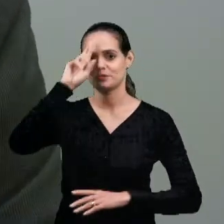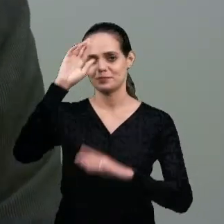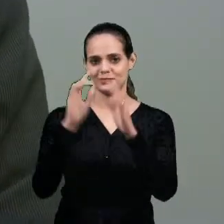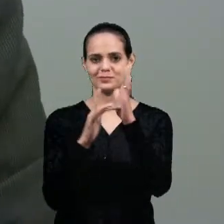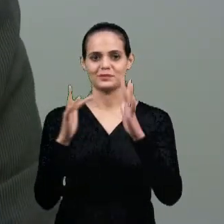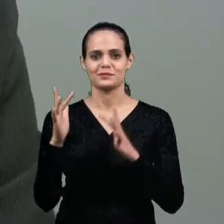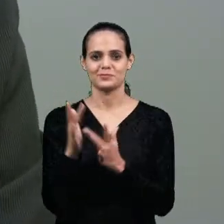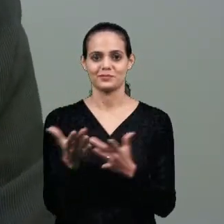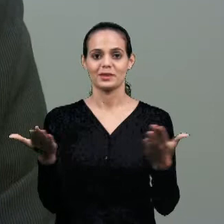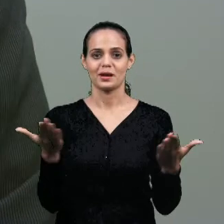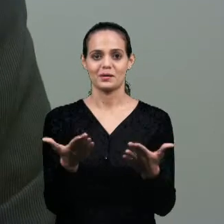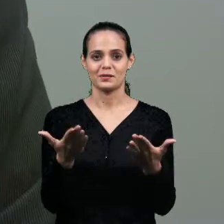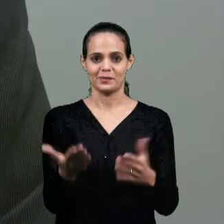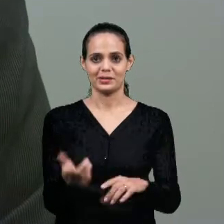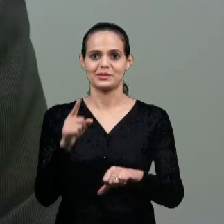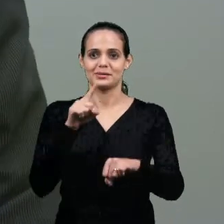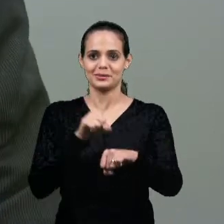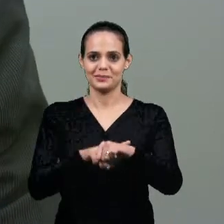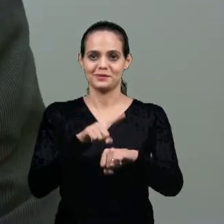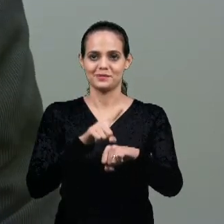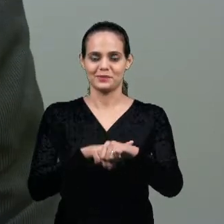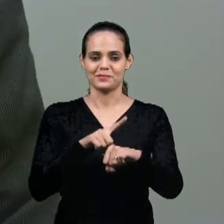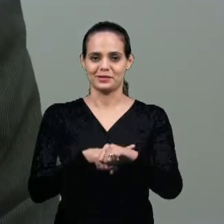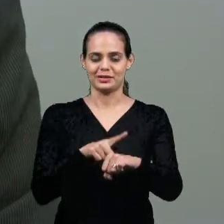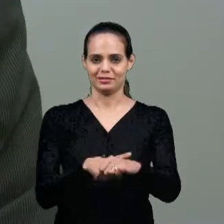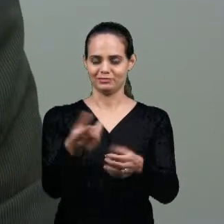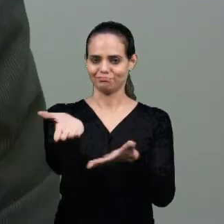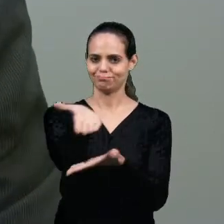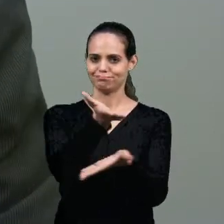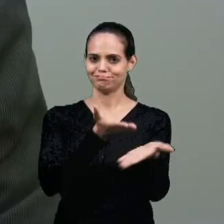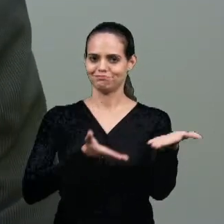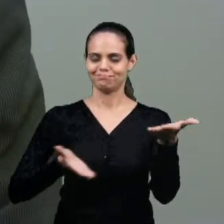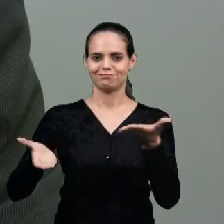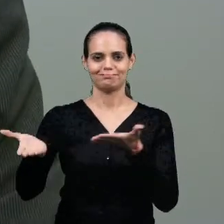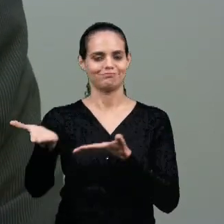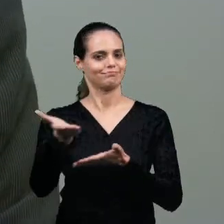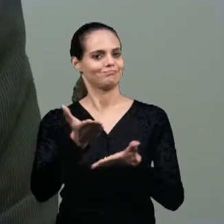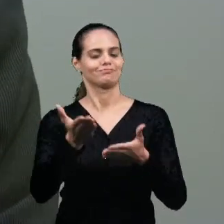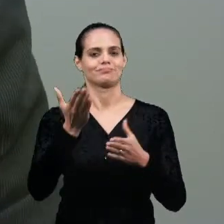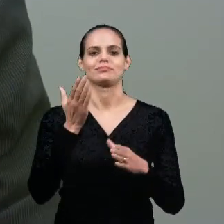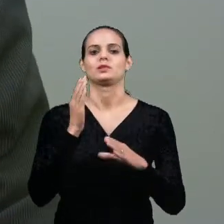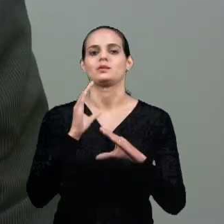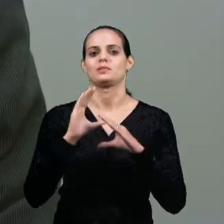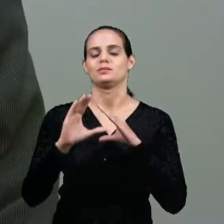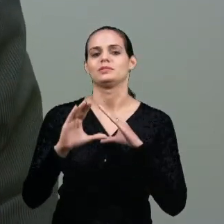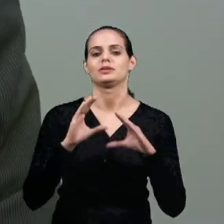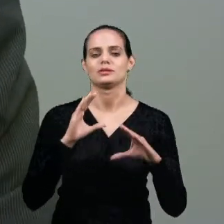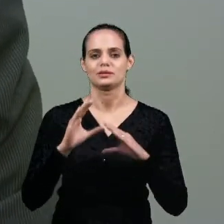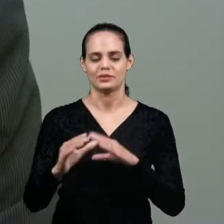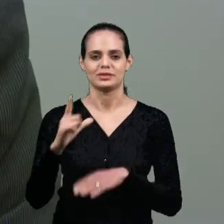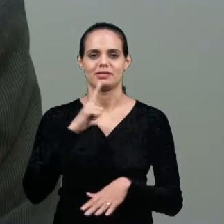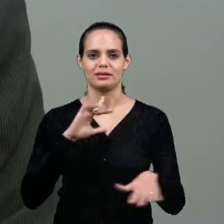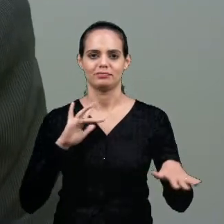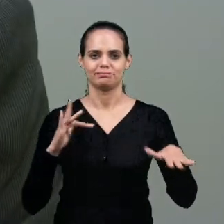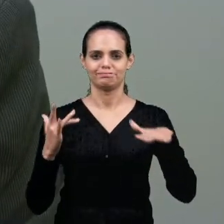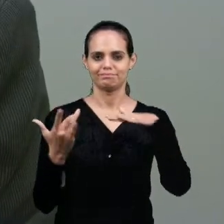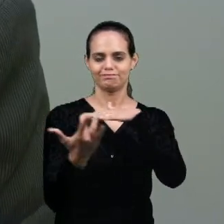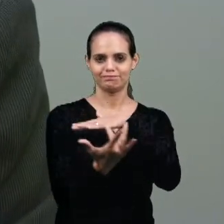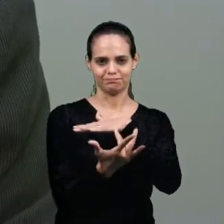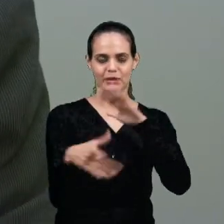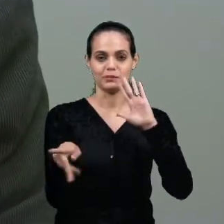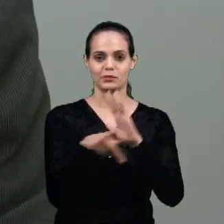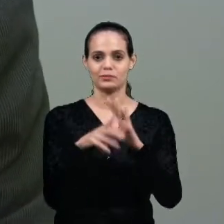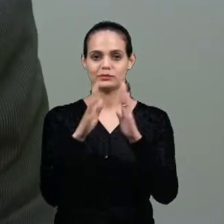momento, entrando na integração aqui entre as comunicações aqui, as plataformas digitais da Igreja